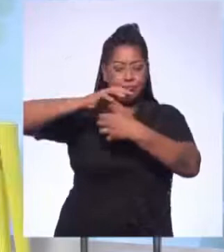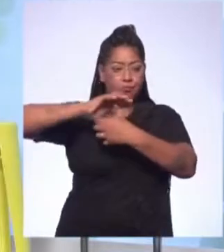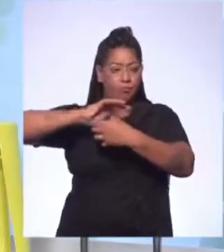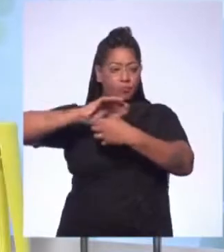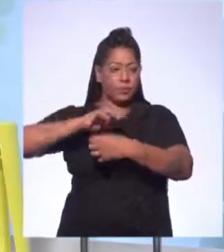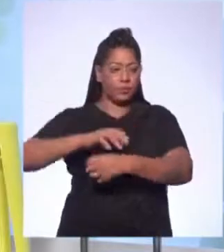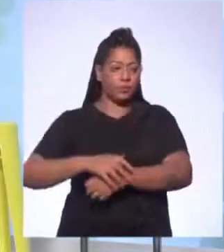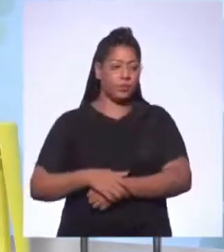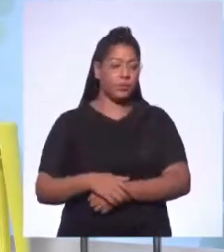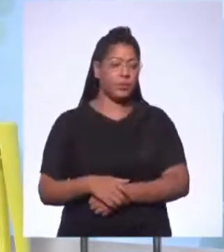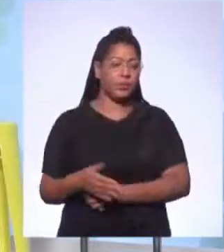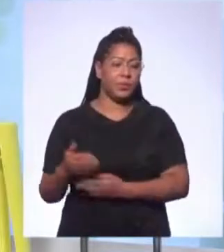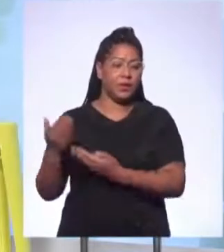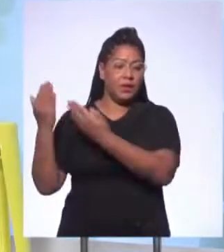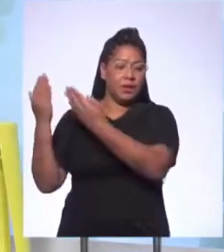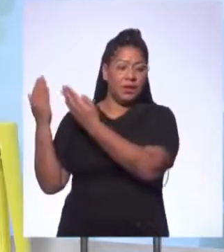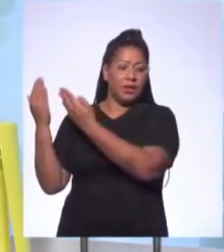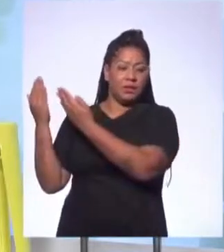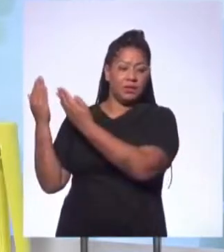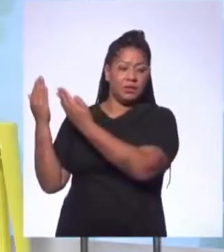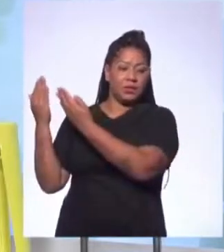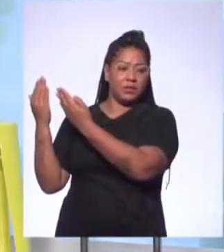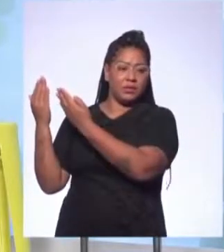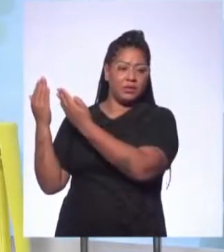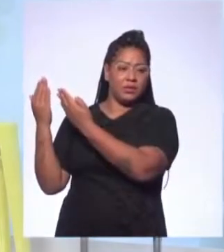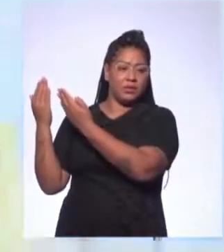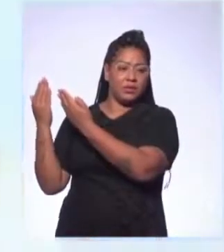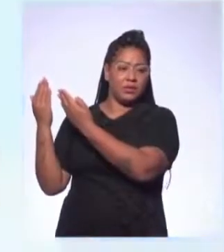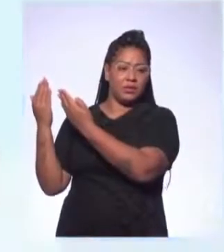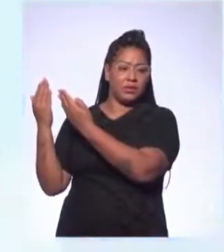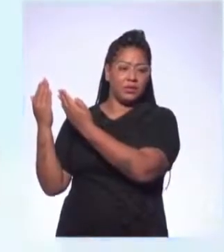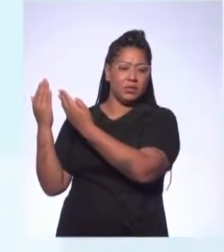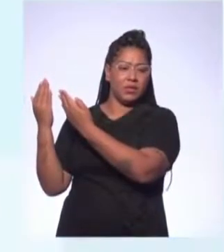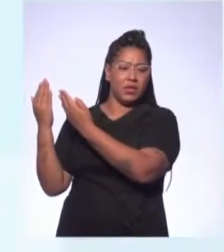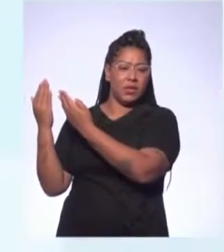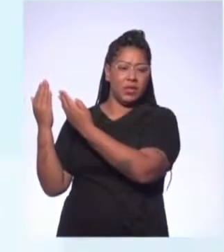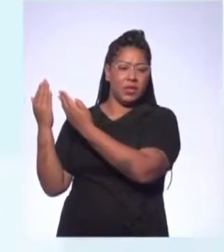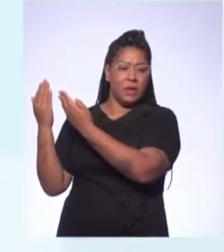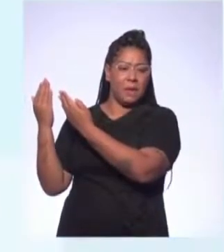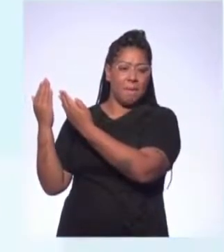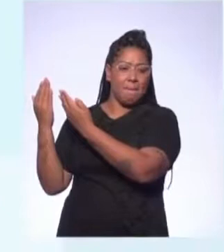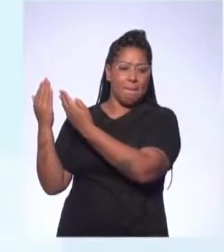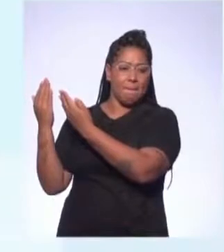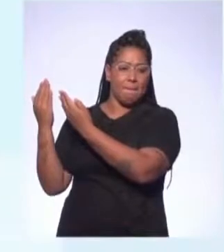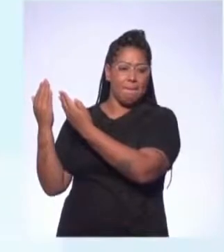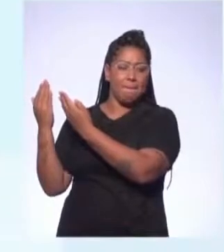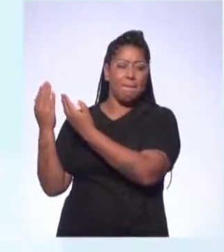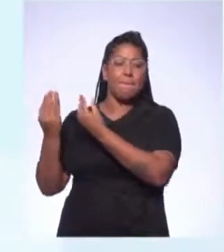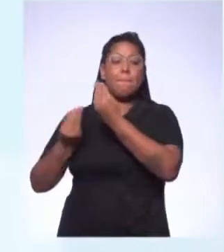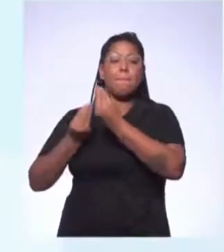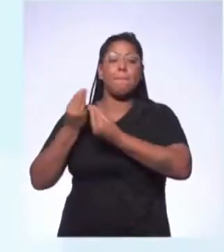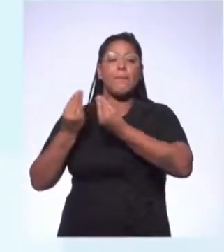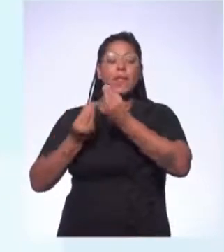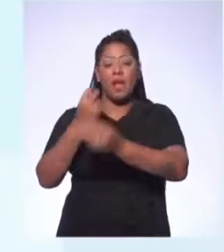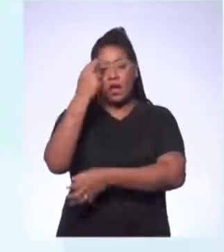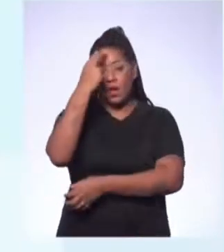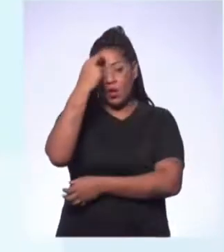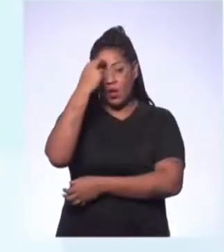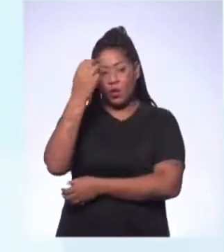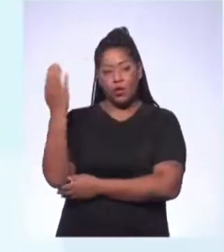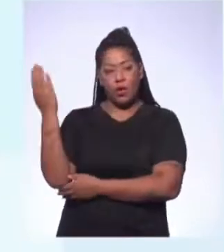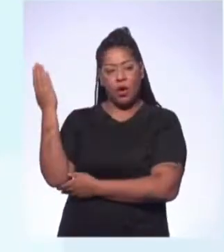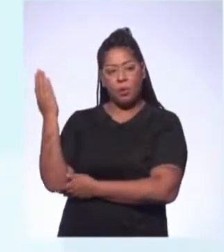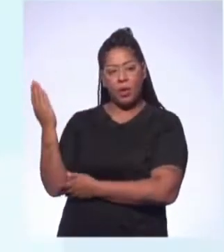clorofluorcarbonetos que ele é formado por carbono, ok? Por átomos de cloro e também átomos de